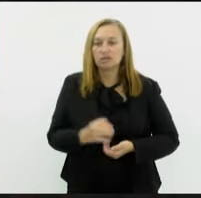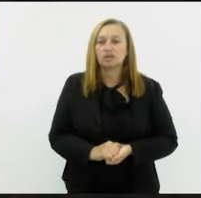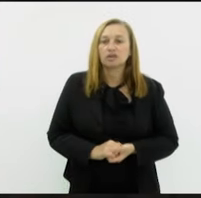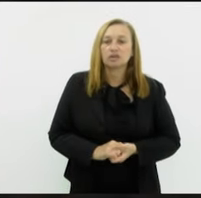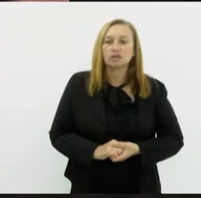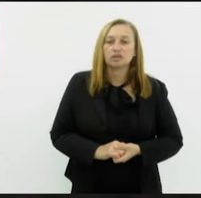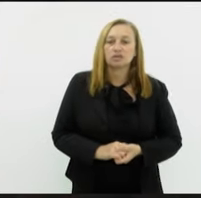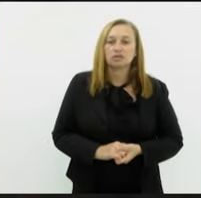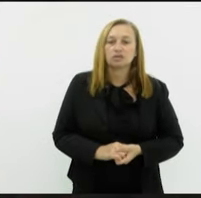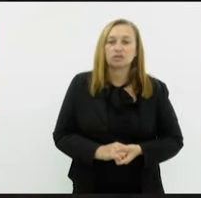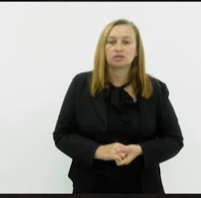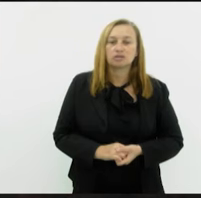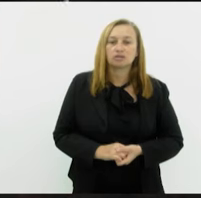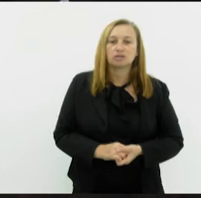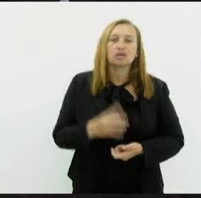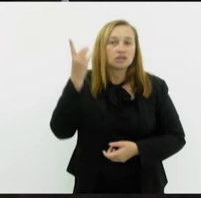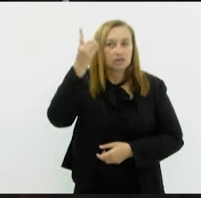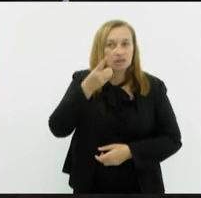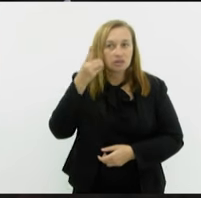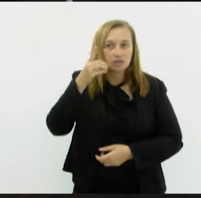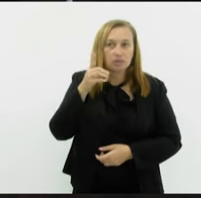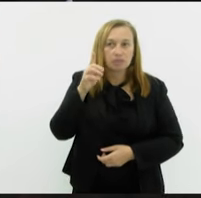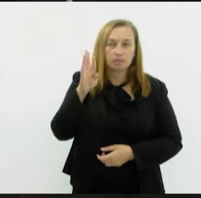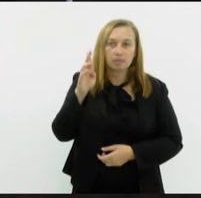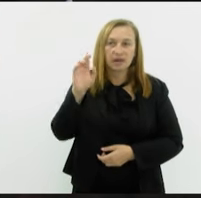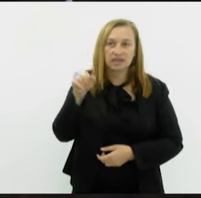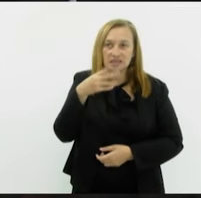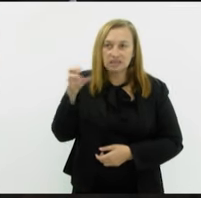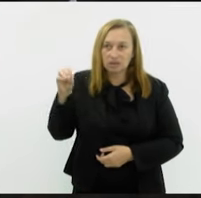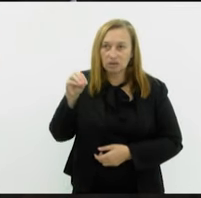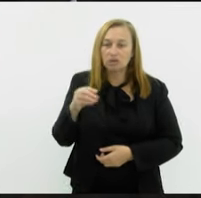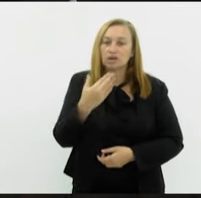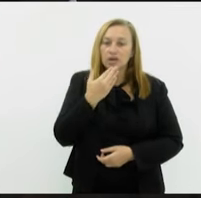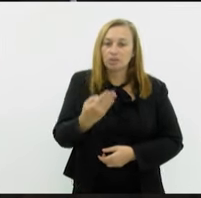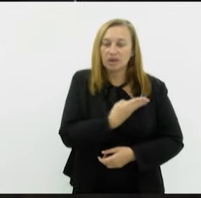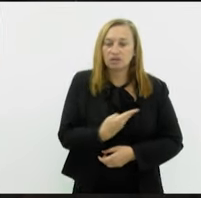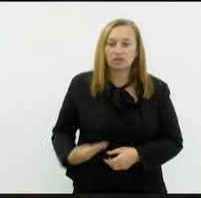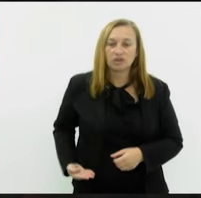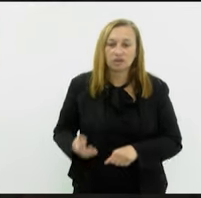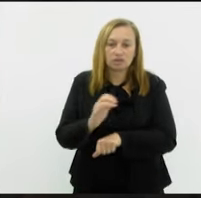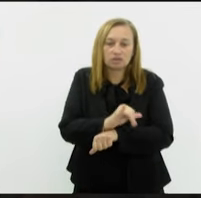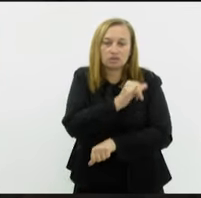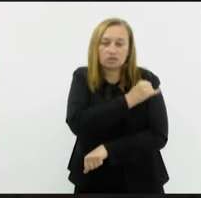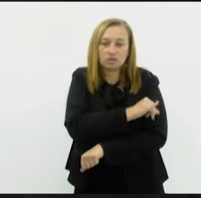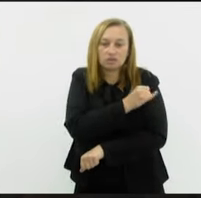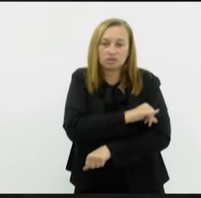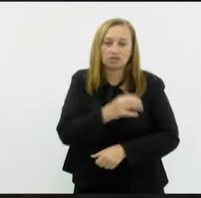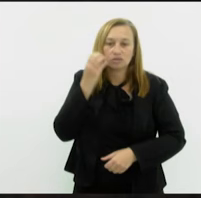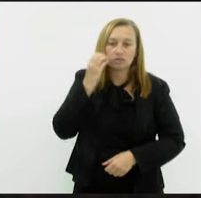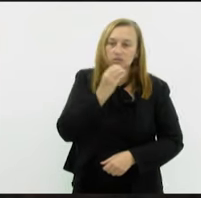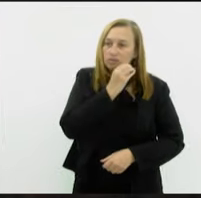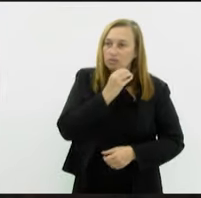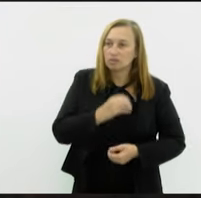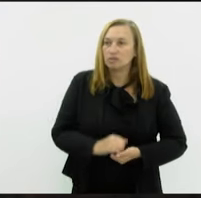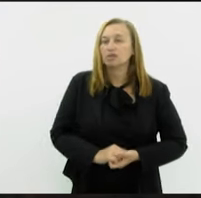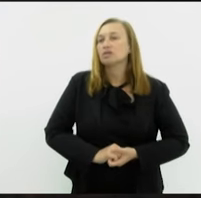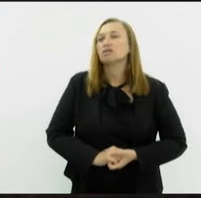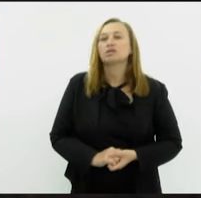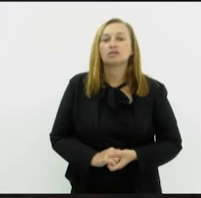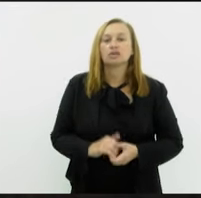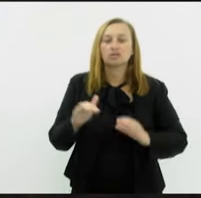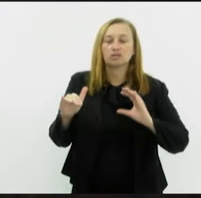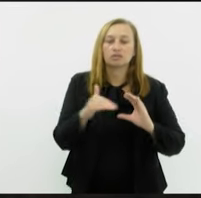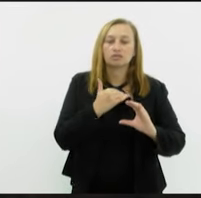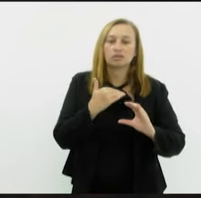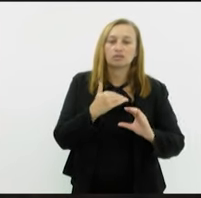247/2024. De autoria do deputado Brazão, que solicita ao excelentíssimo senhor governador do estado do Rio de Janeiro o envio